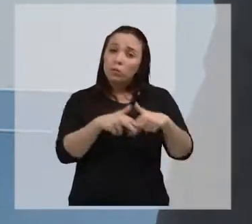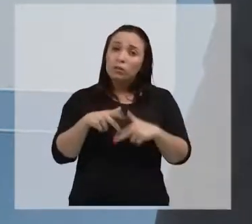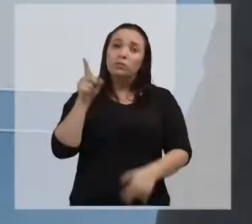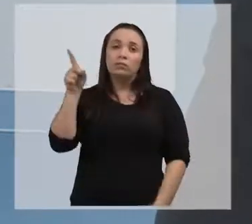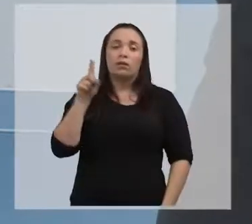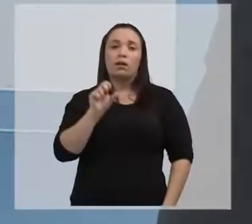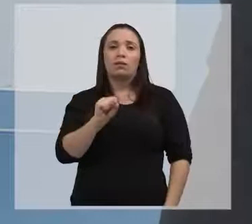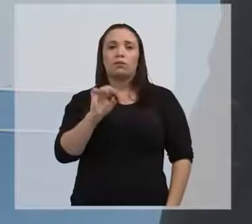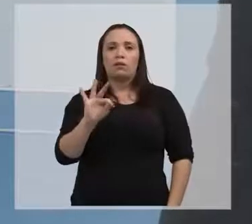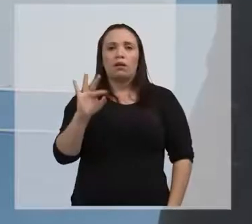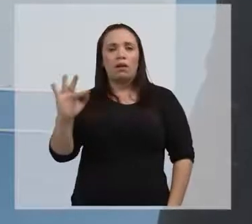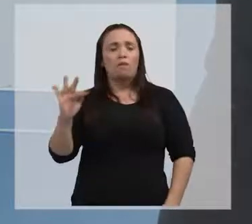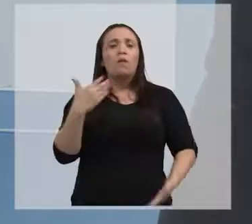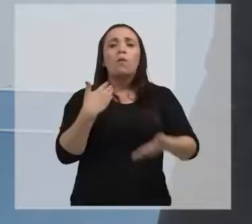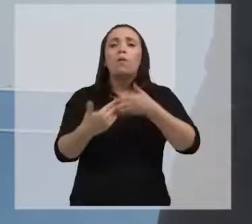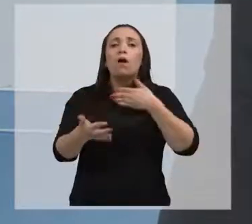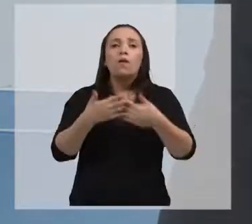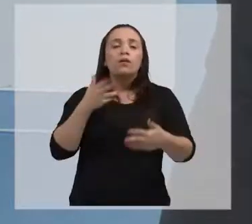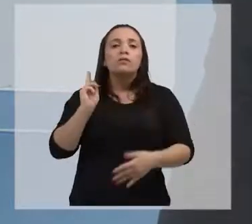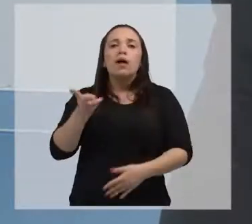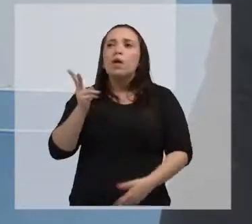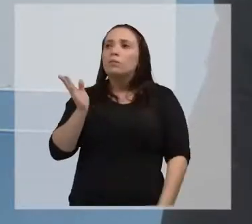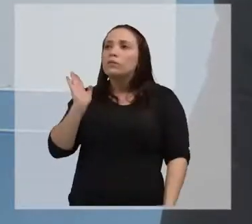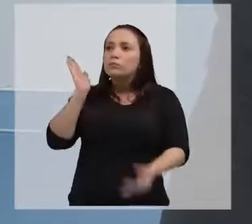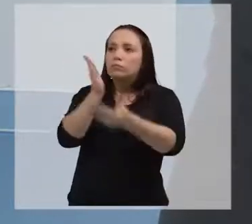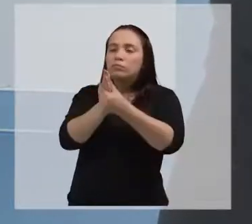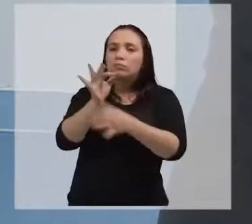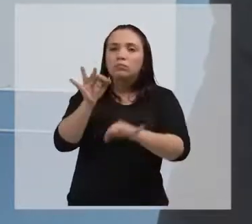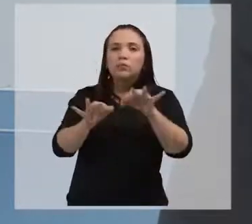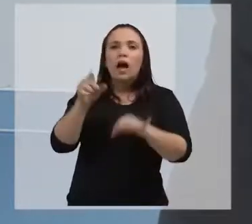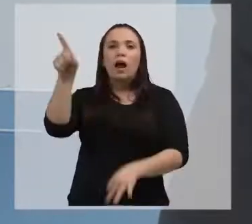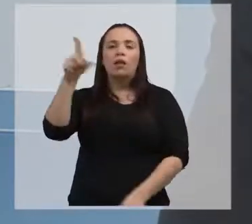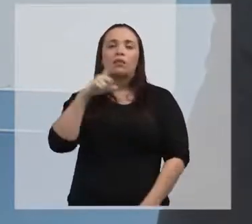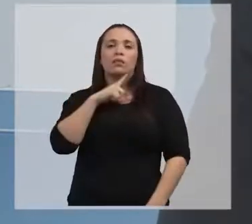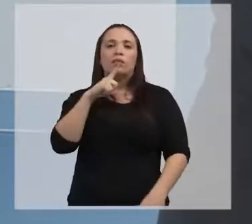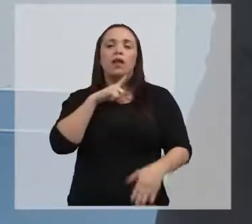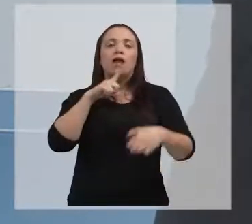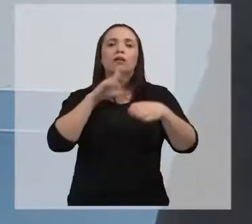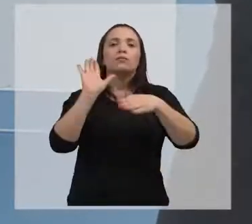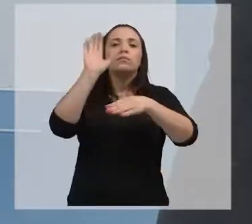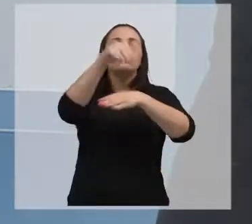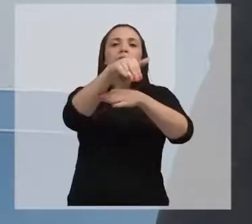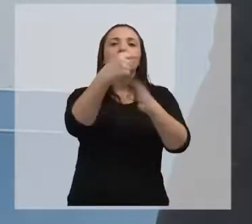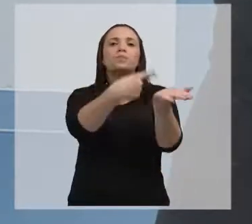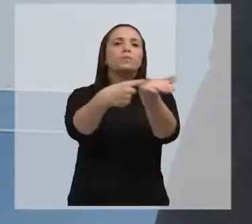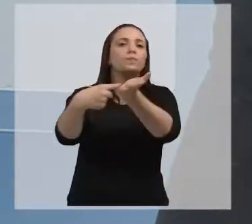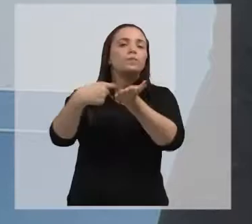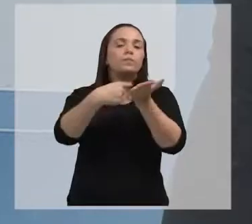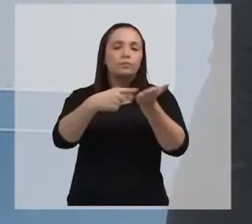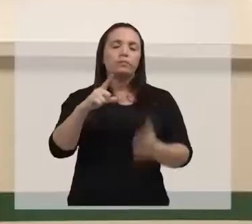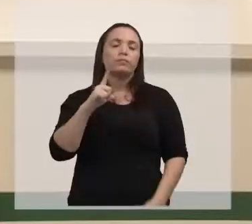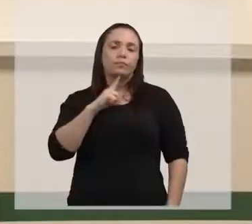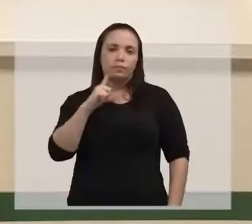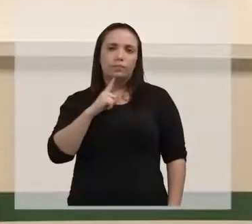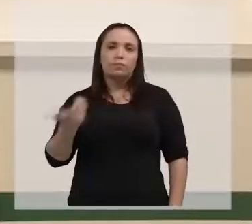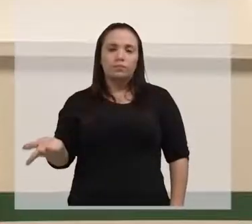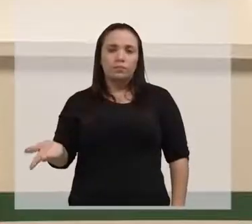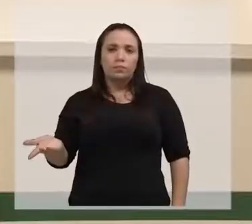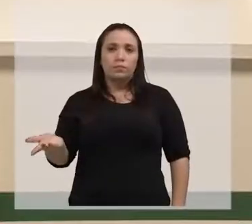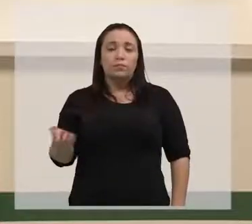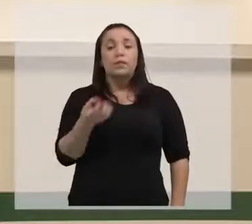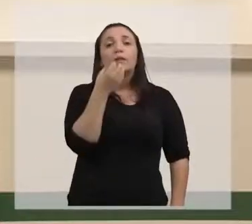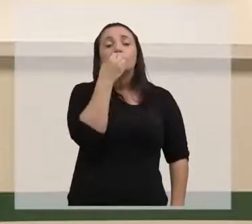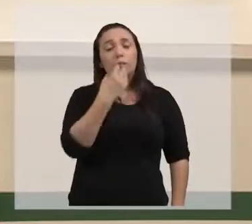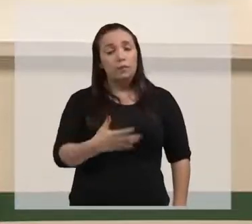hoje. Todo julgamento do Supremo Tribunal Federal hoje tem sempre interesse por trás, Luiz, que não é o da Justiça, cara. Vamos só reforçar essa